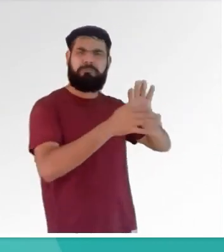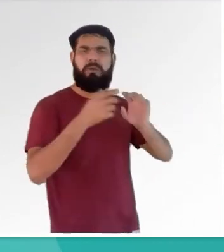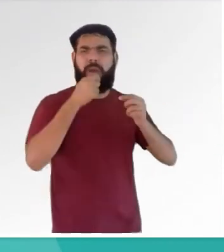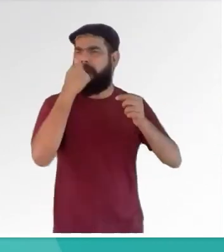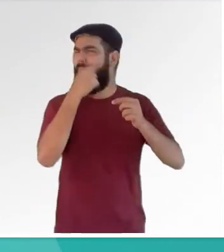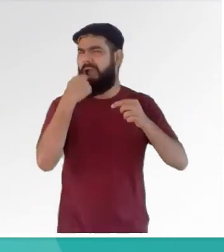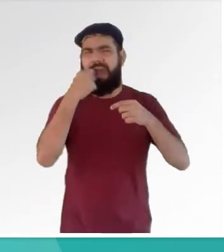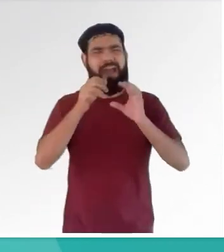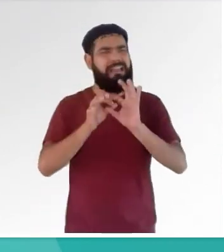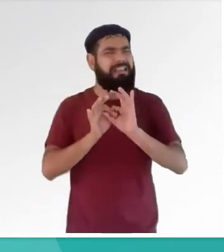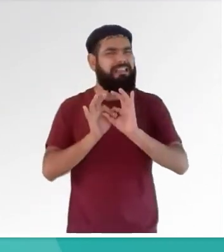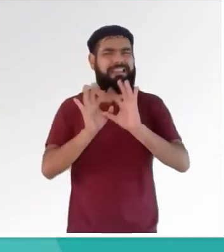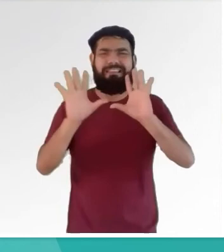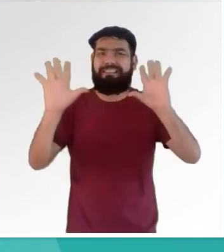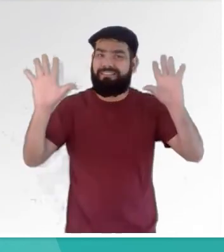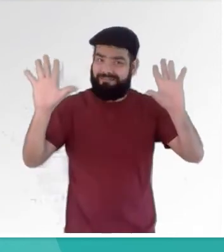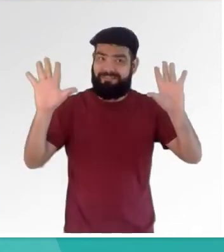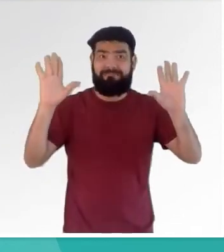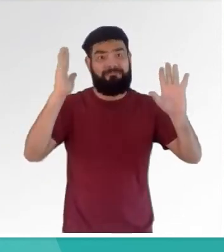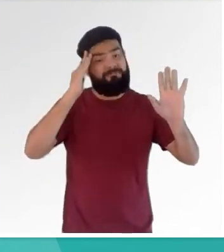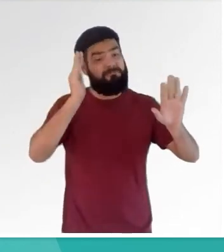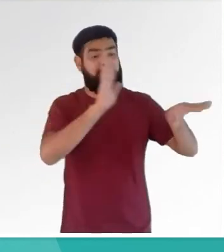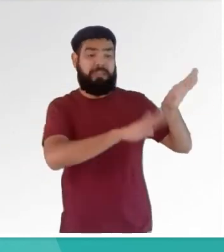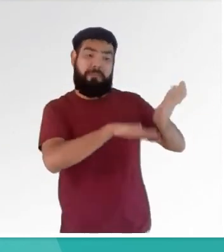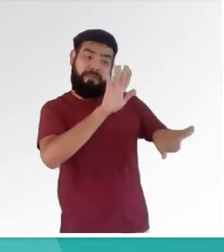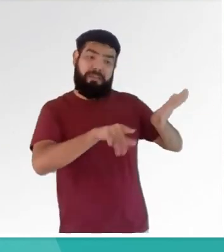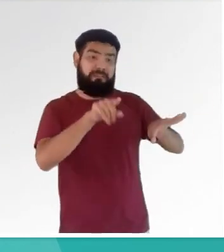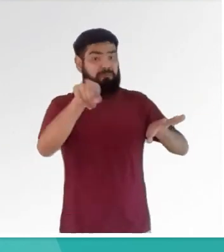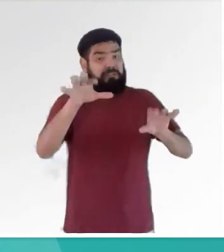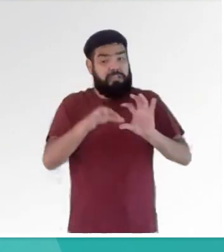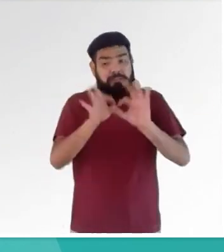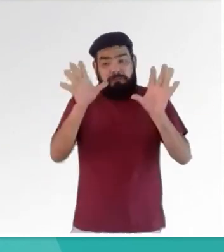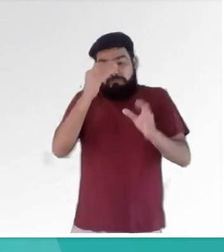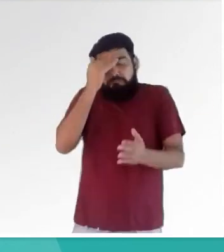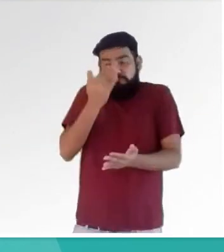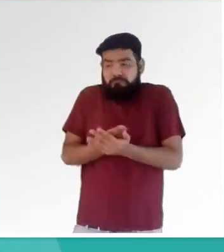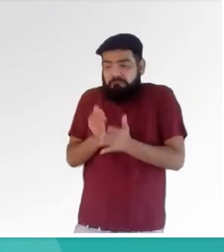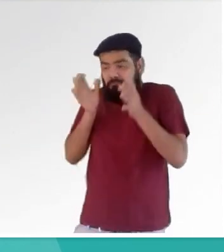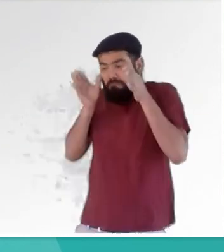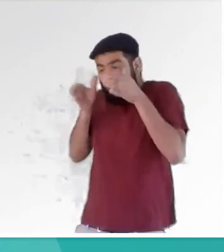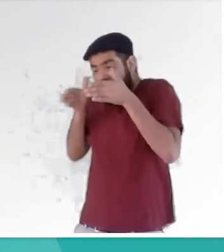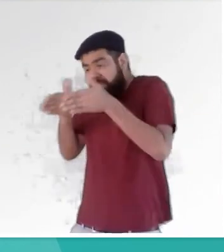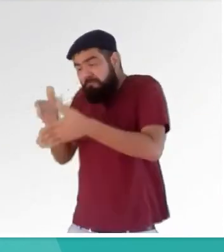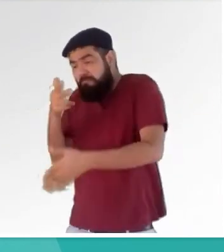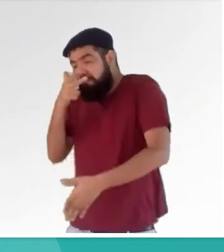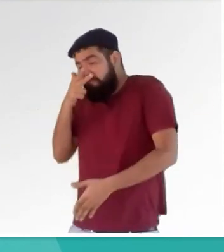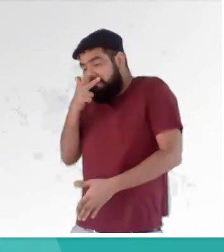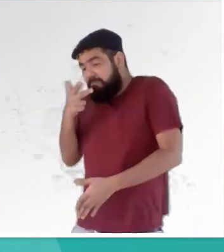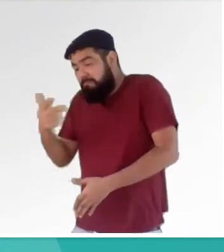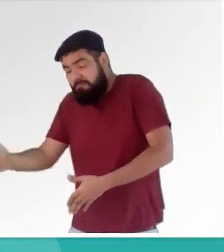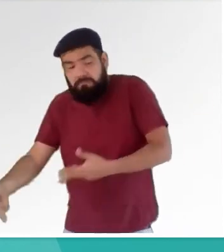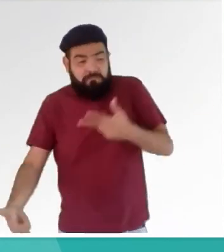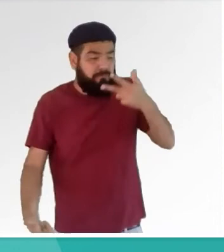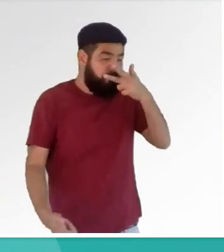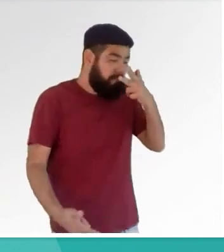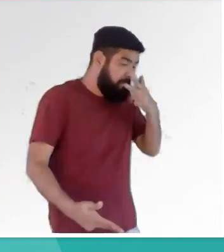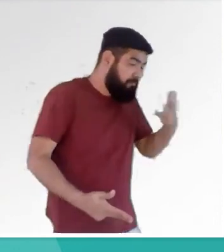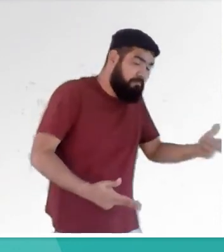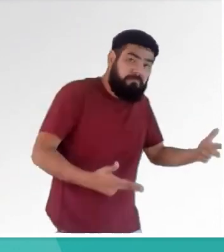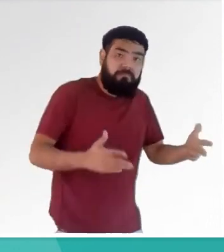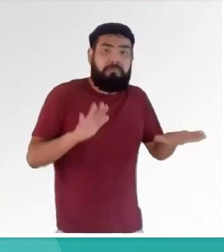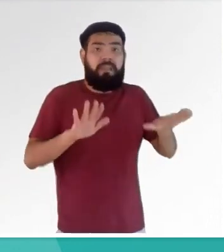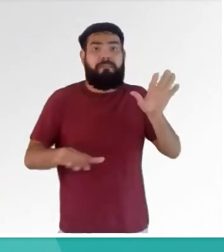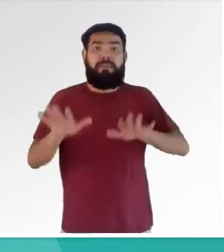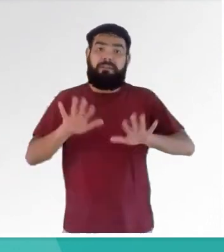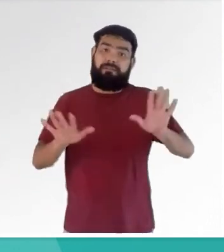seguidores. E você é livre para seguir, ou não. Né? Cada um é livre para